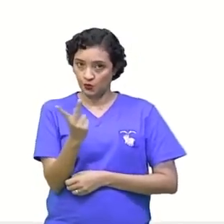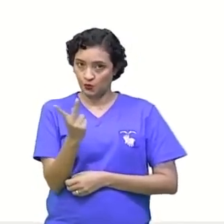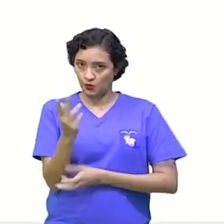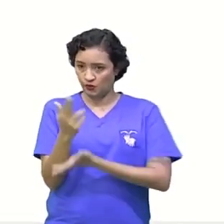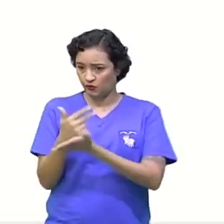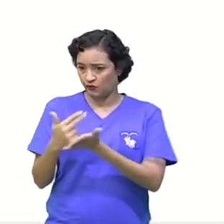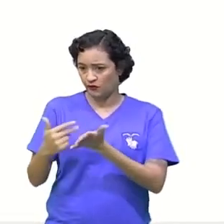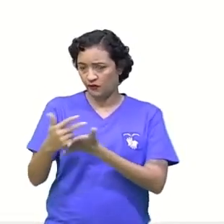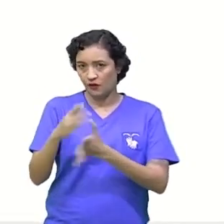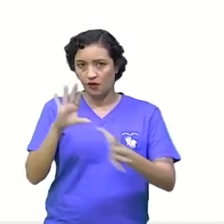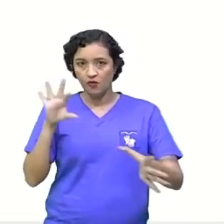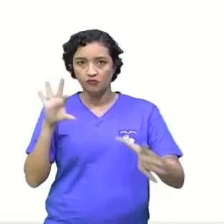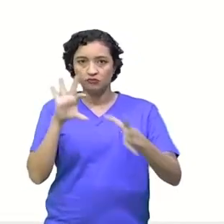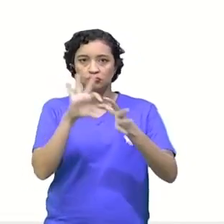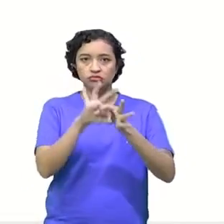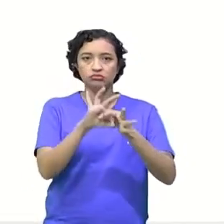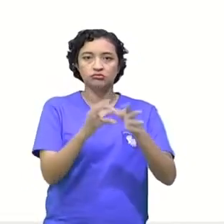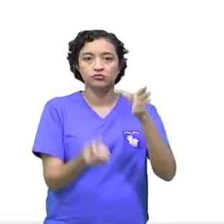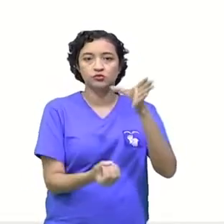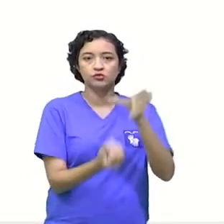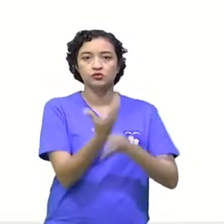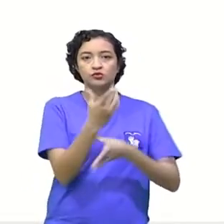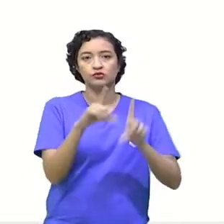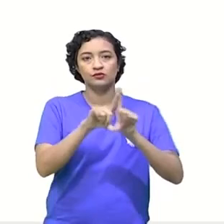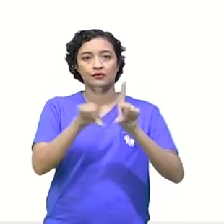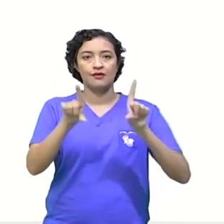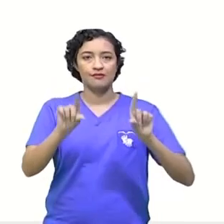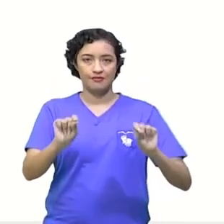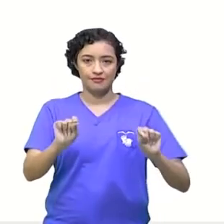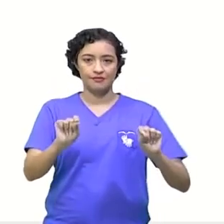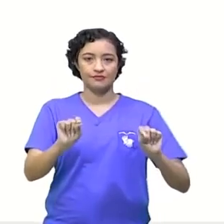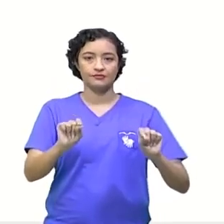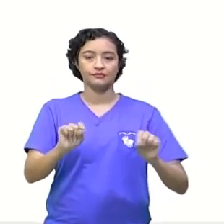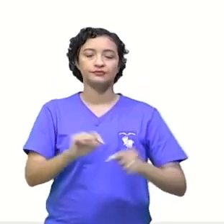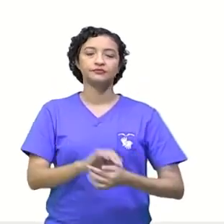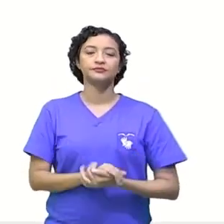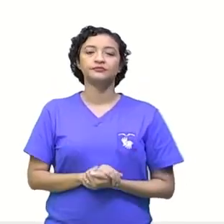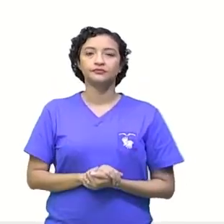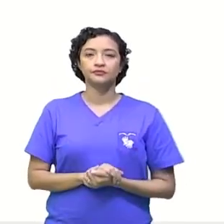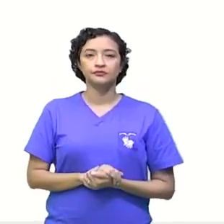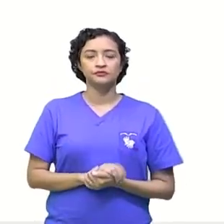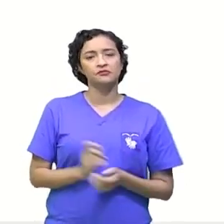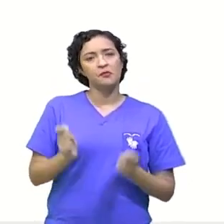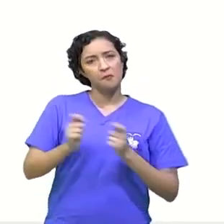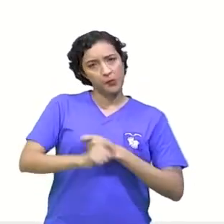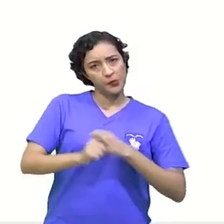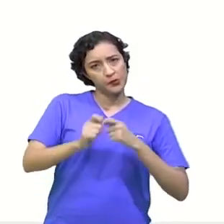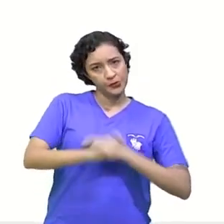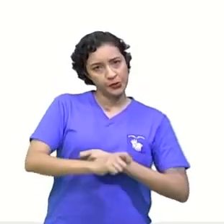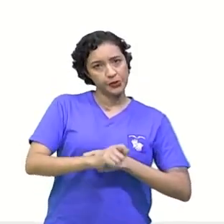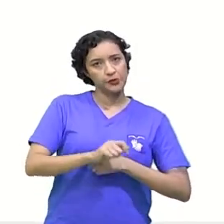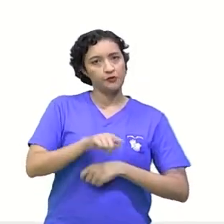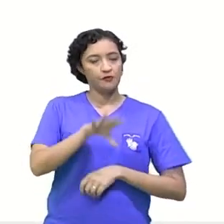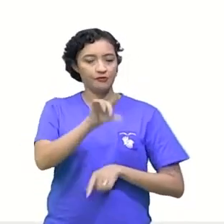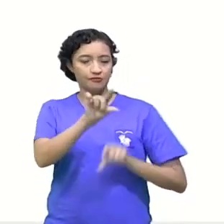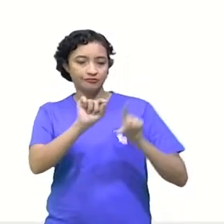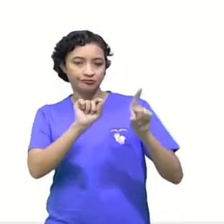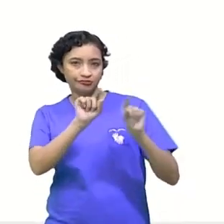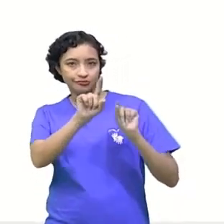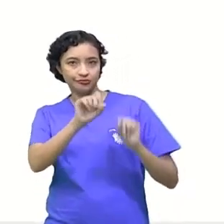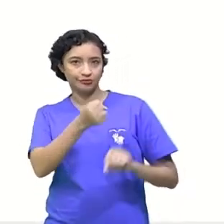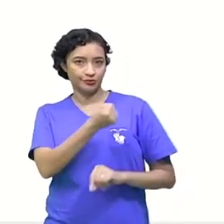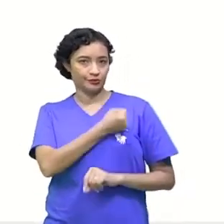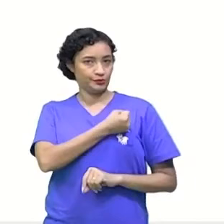são unidos, formam o retângulo. E aí nós podemos usar essas medidas, ou seja, o